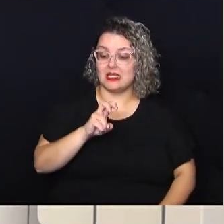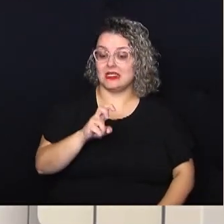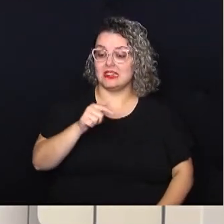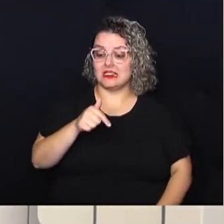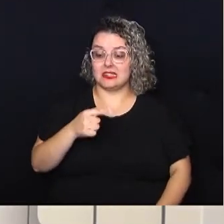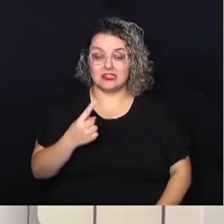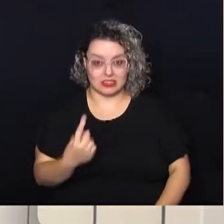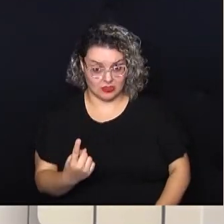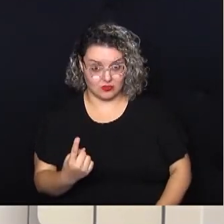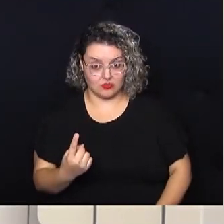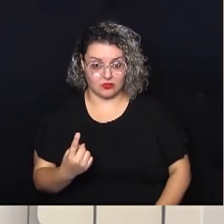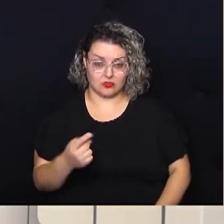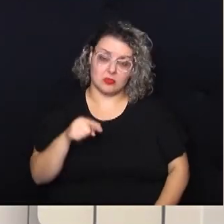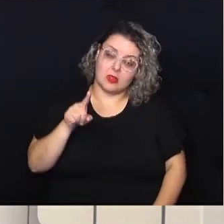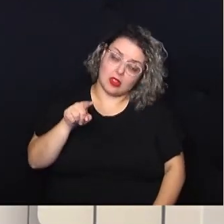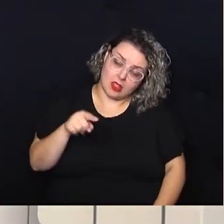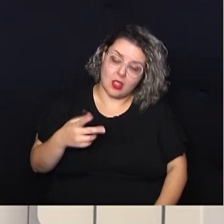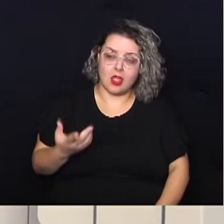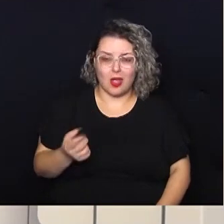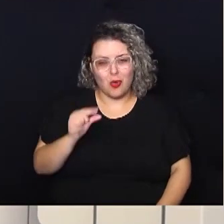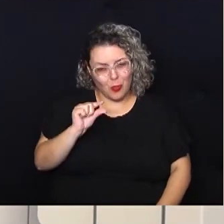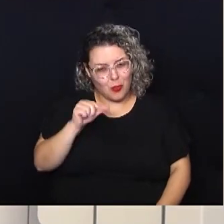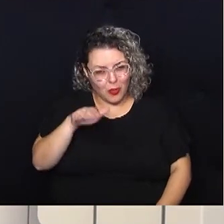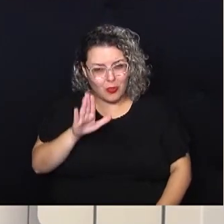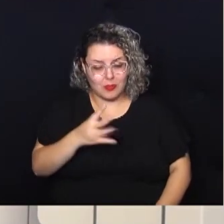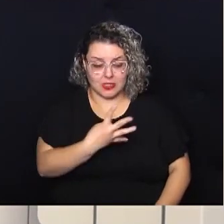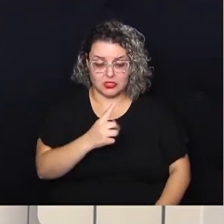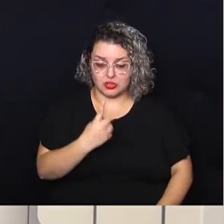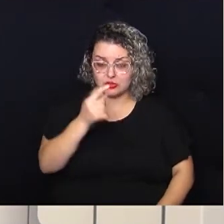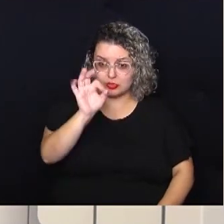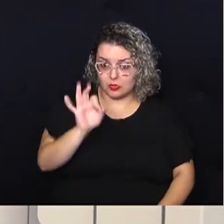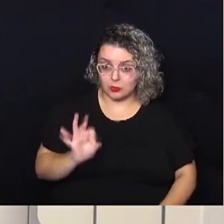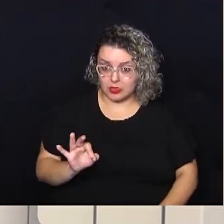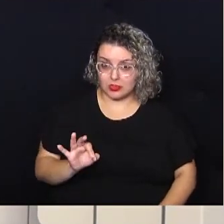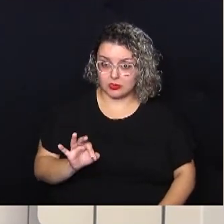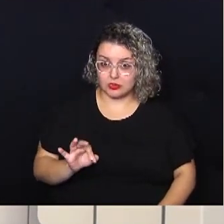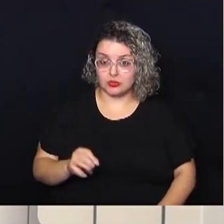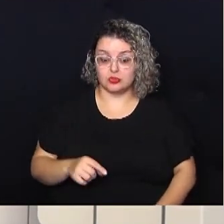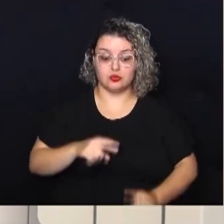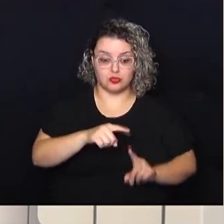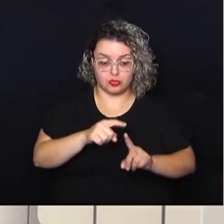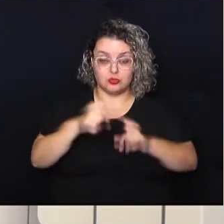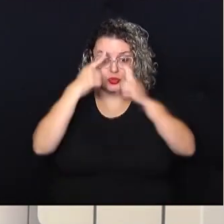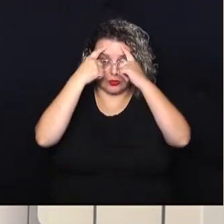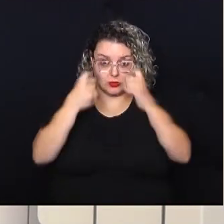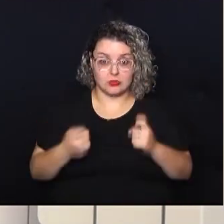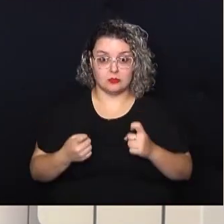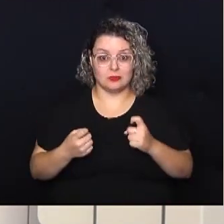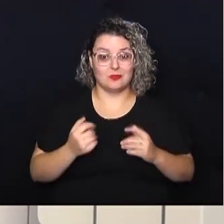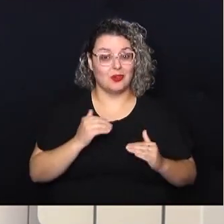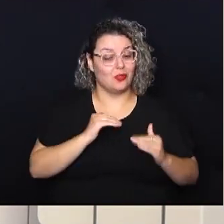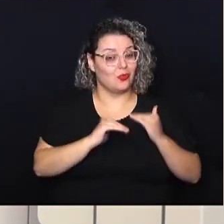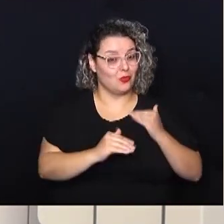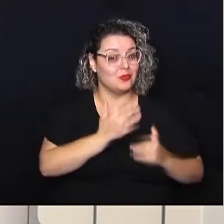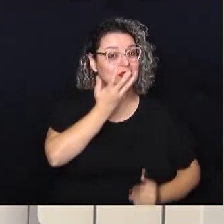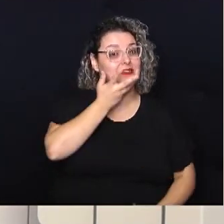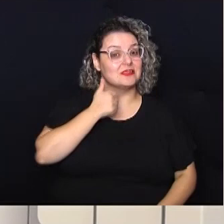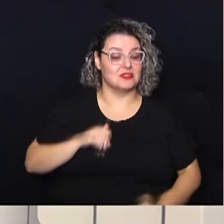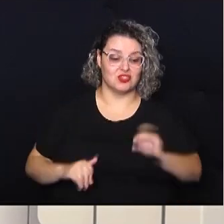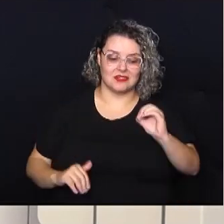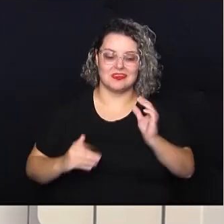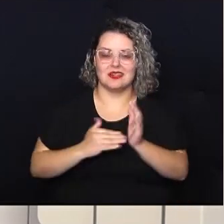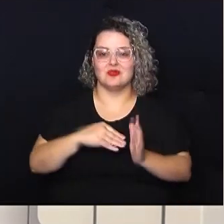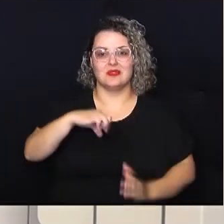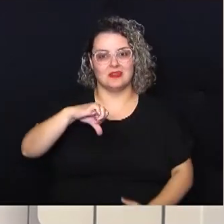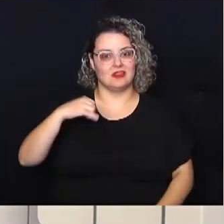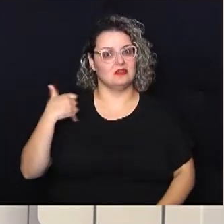83.571, o que equivale a pouco mais de 41% dos casos de violência, foram contra crianças de 0 a 9